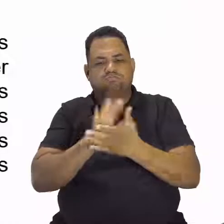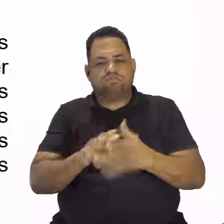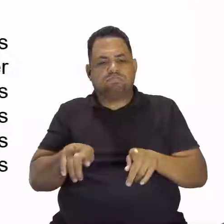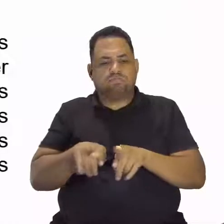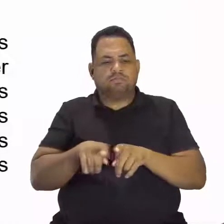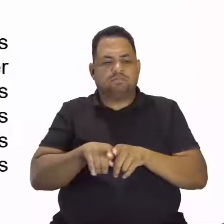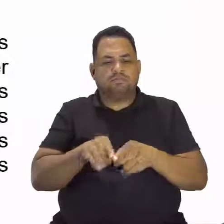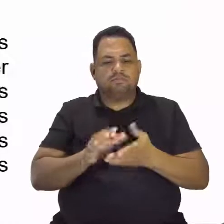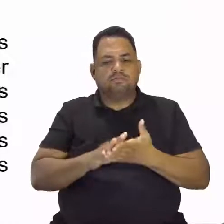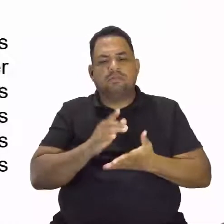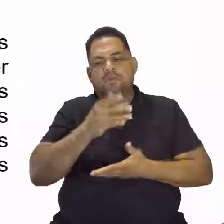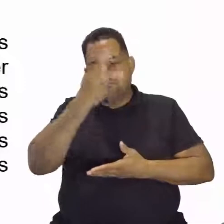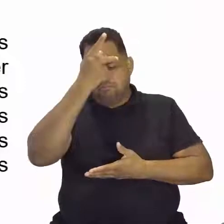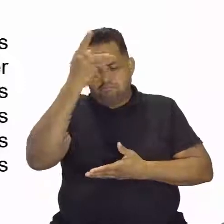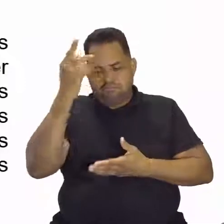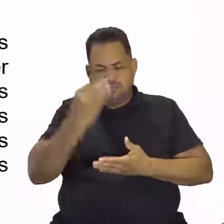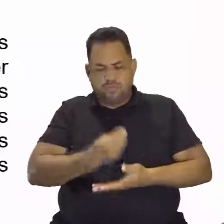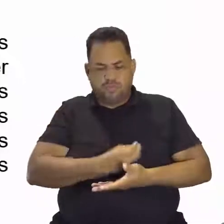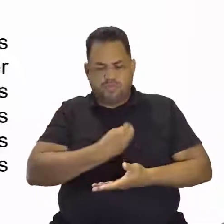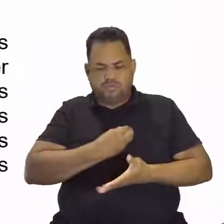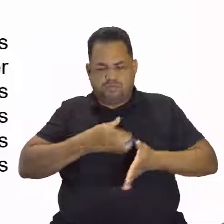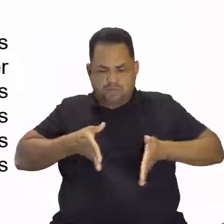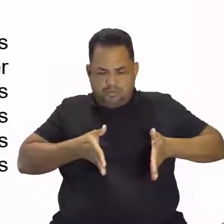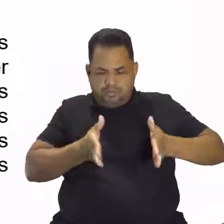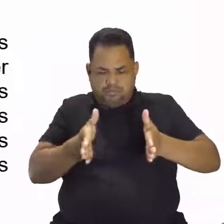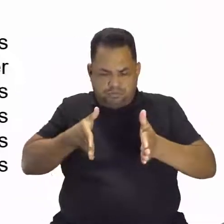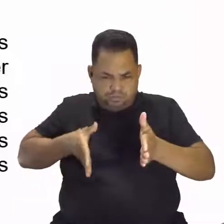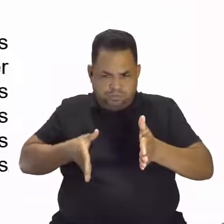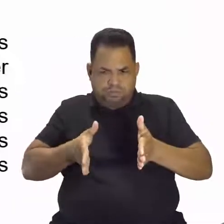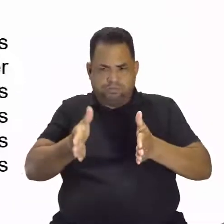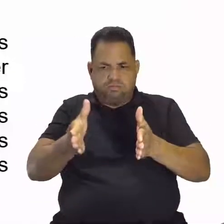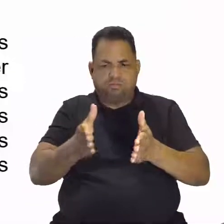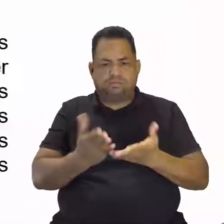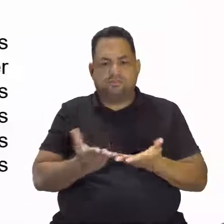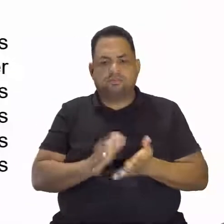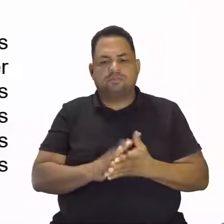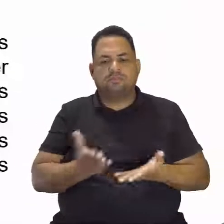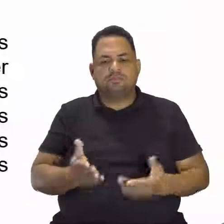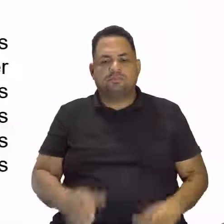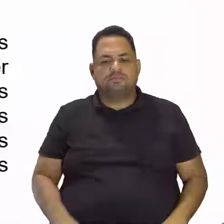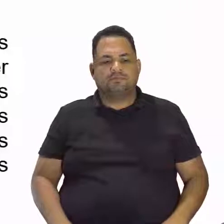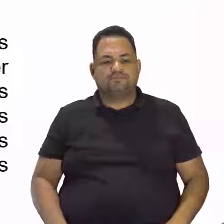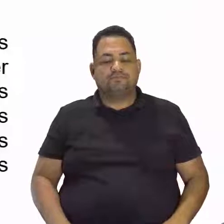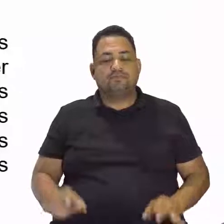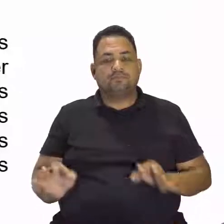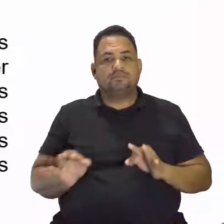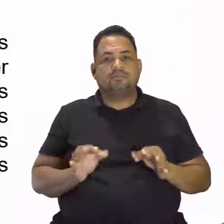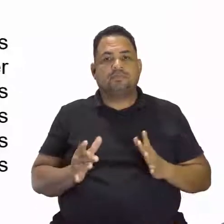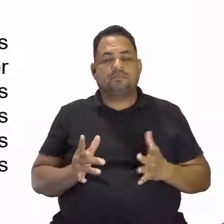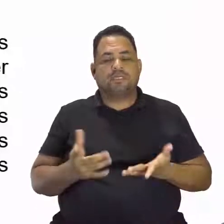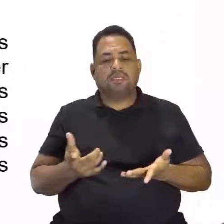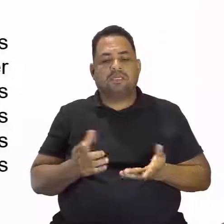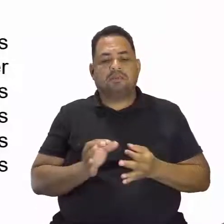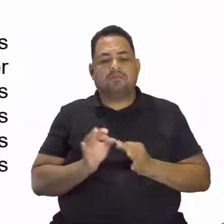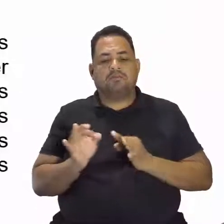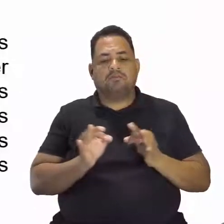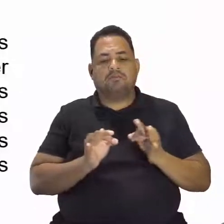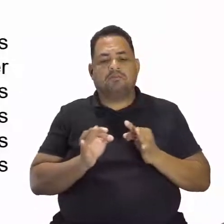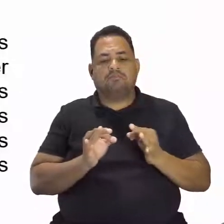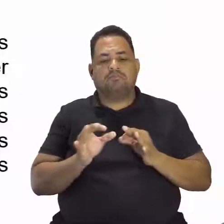fins jurídicos. Então, existem muitas ambiguidades em relação a essas questões das